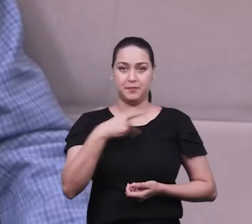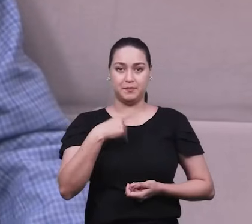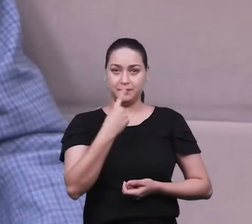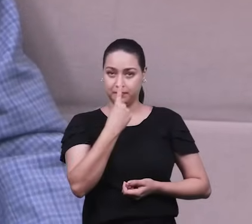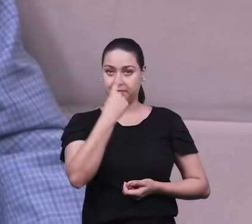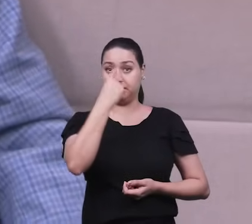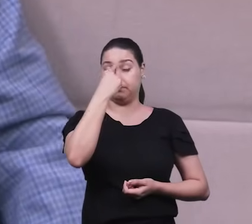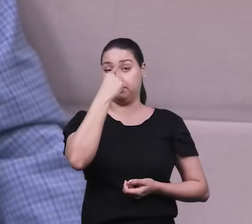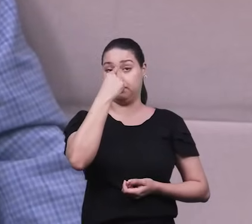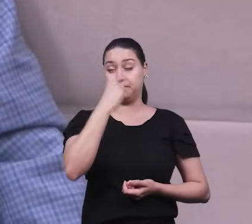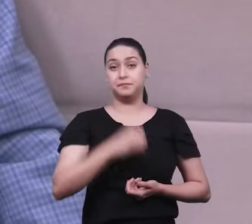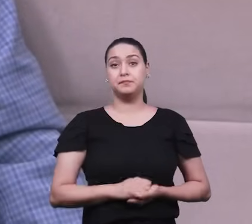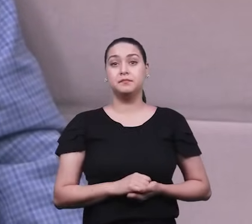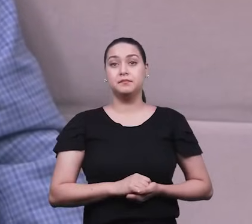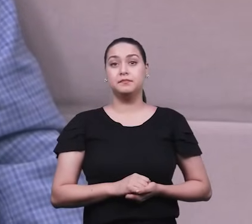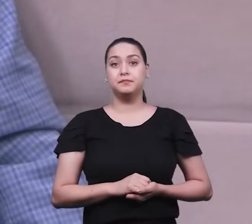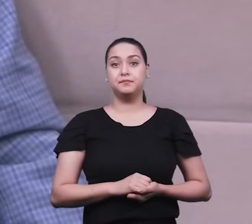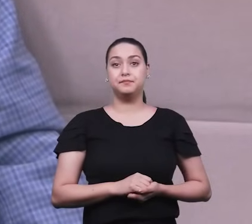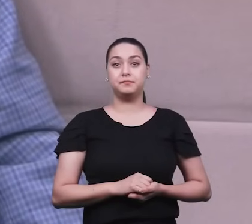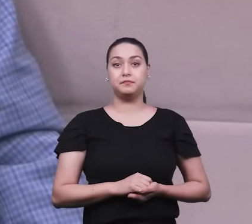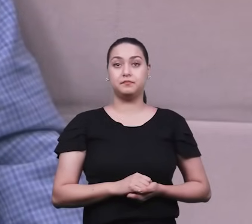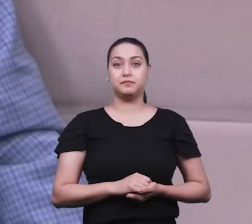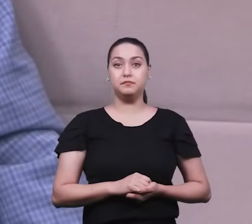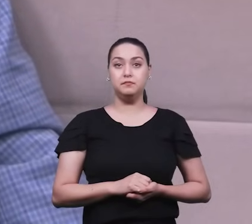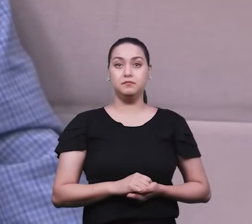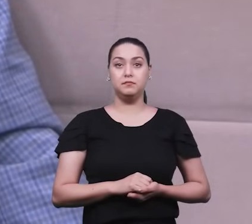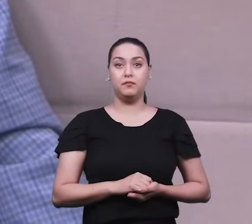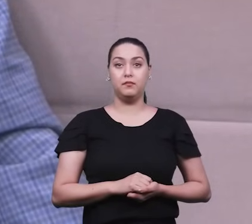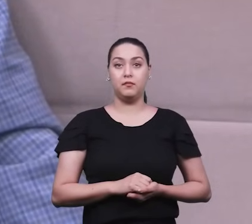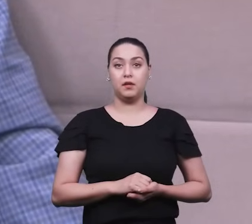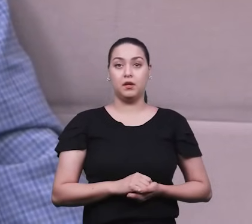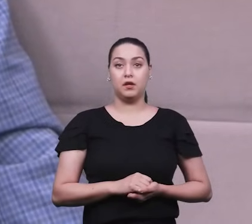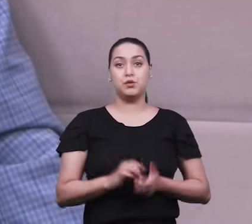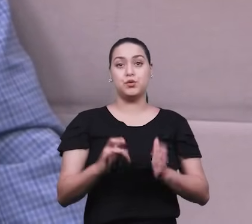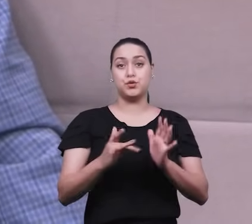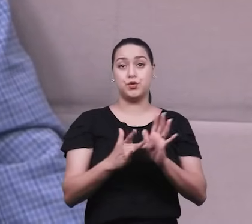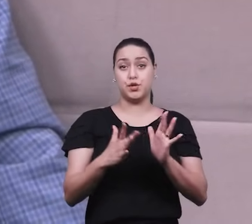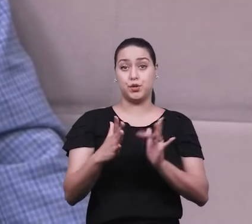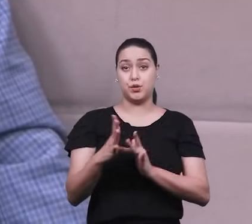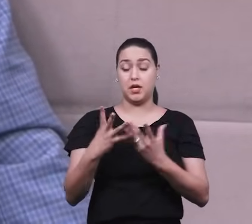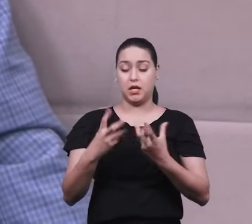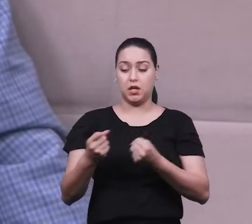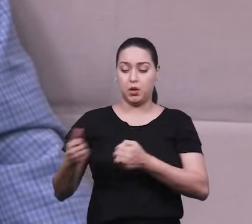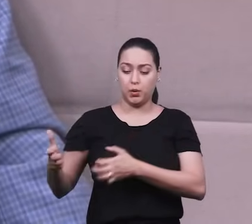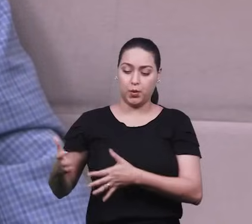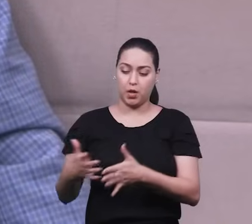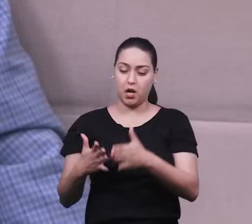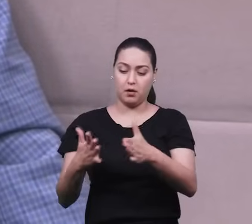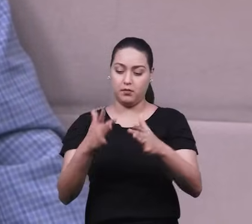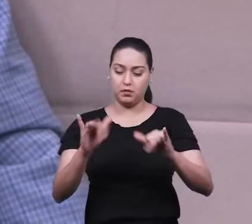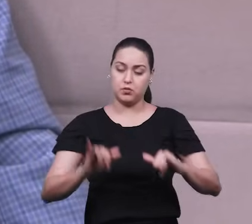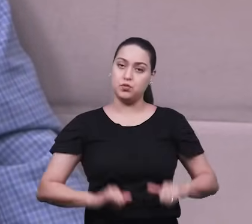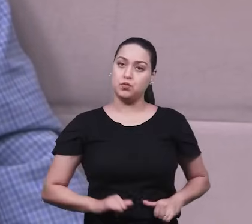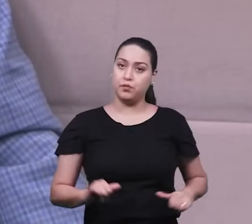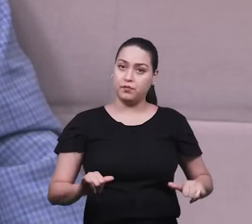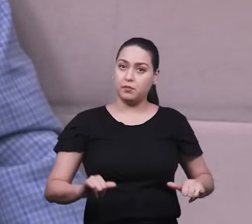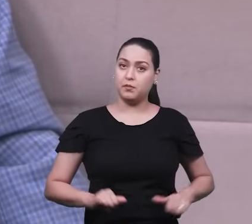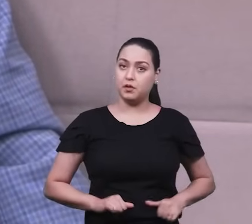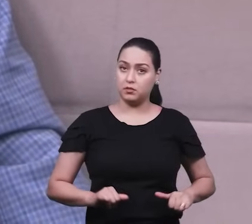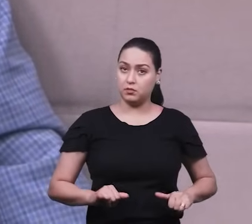Queridos, o Senhor Jesus trilhou o caminho do sofrimento,